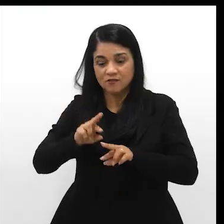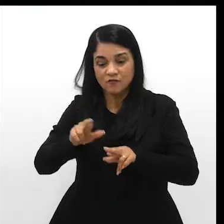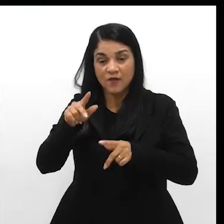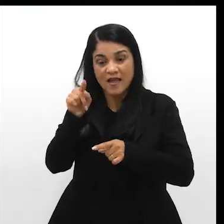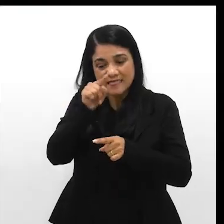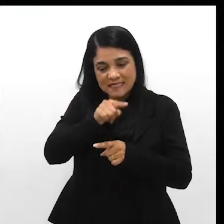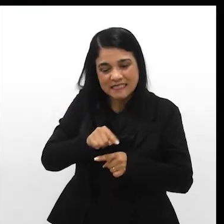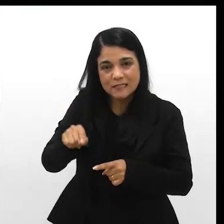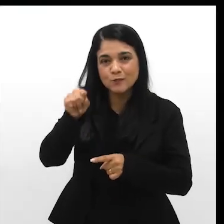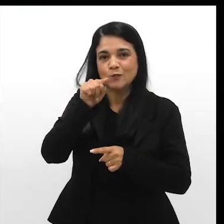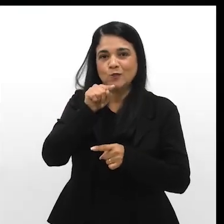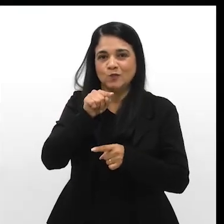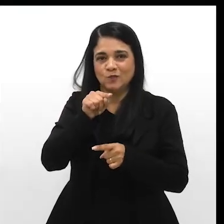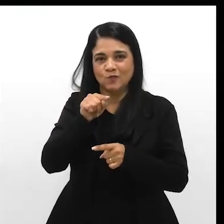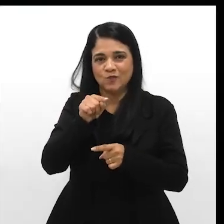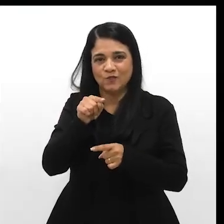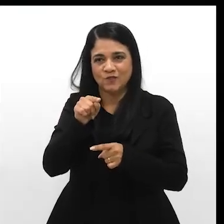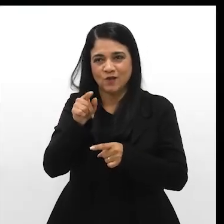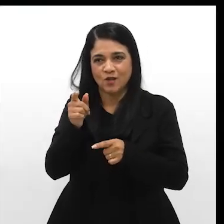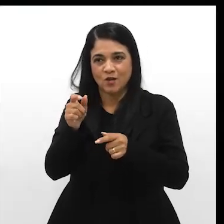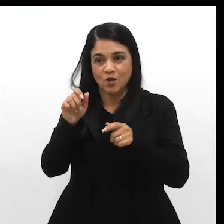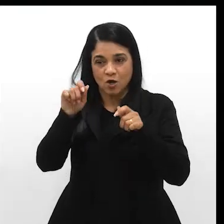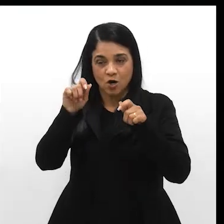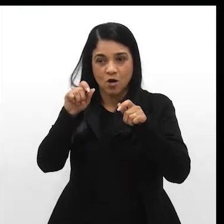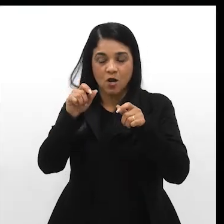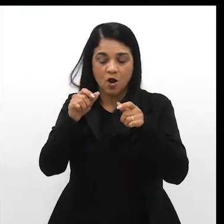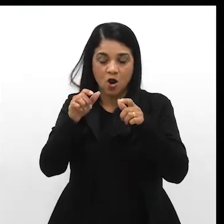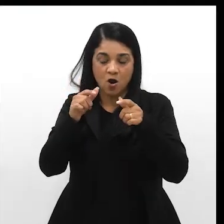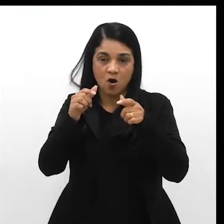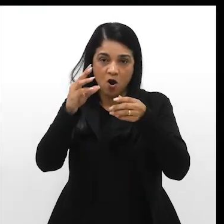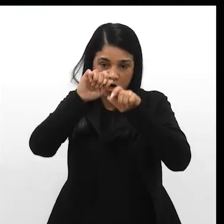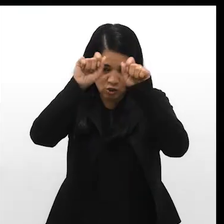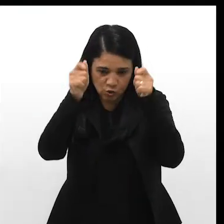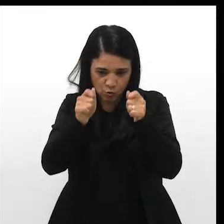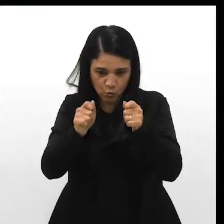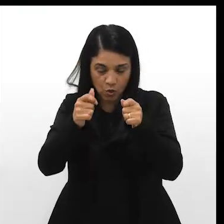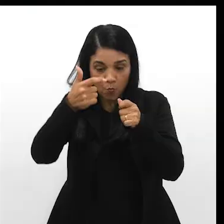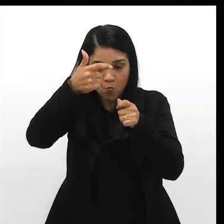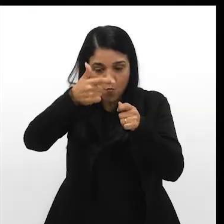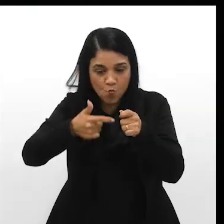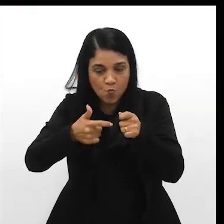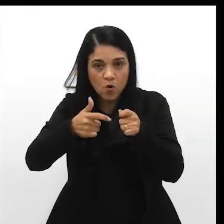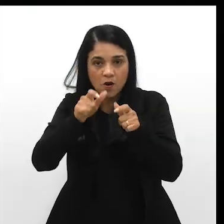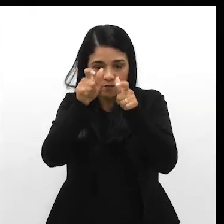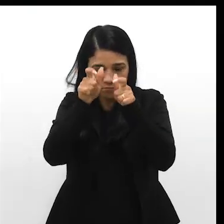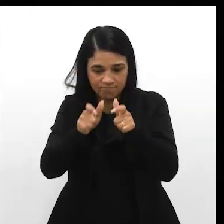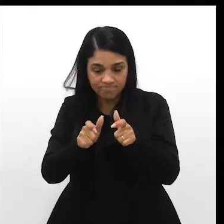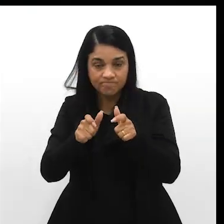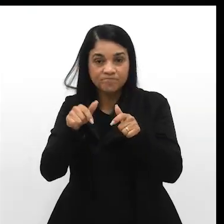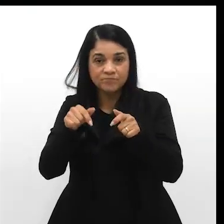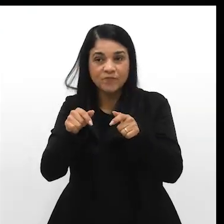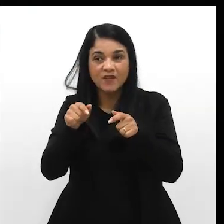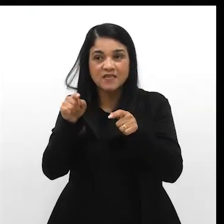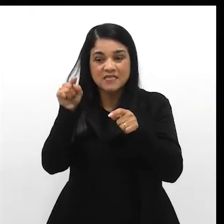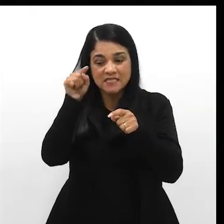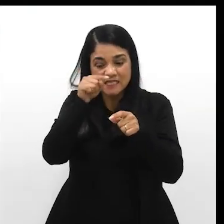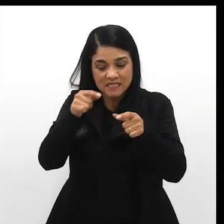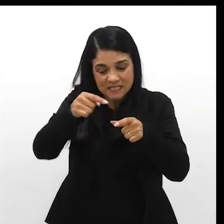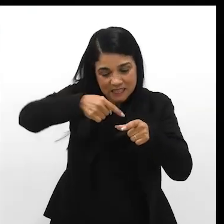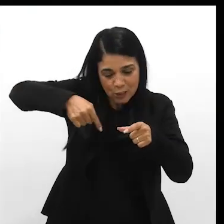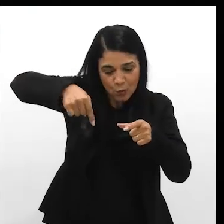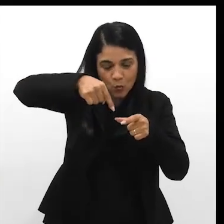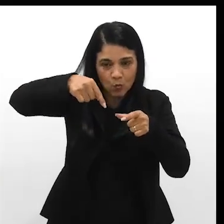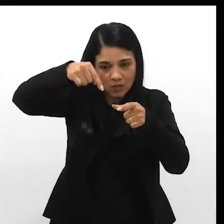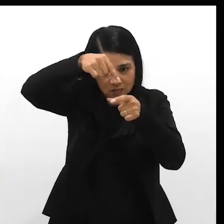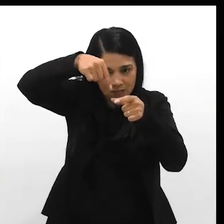círculos. Né? Ele também deixa a escultura oca, ela fica oca. Entretanto, ele faz em